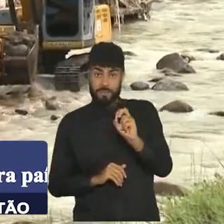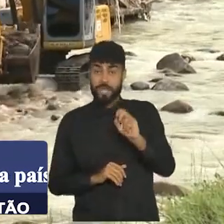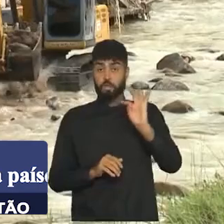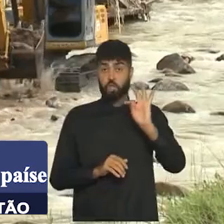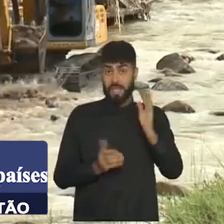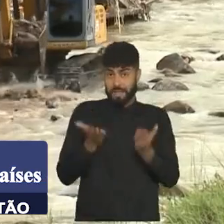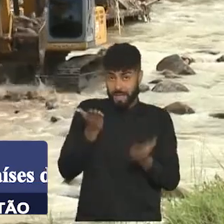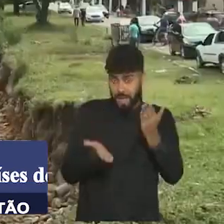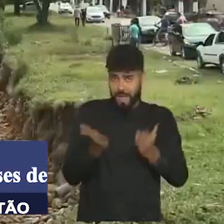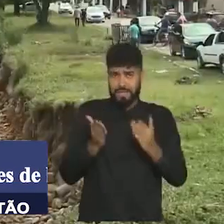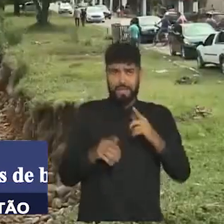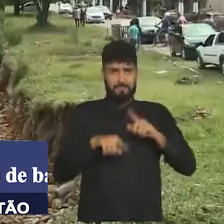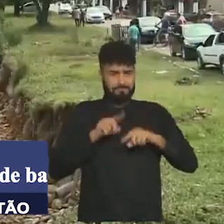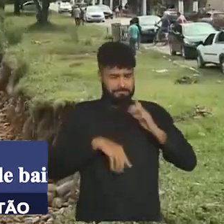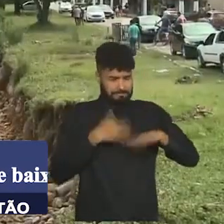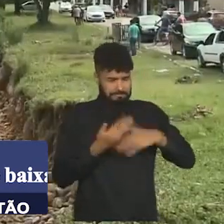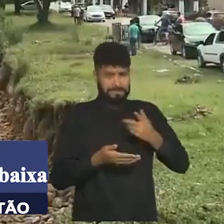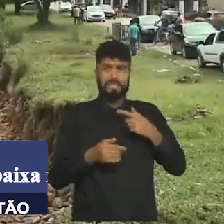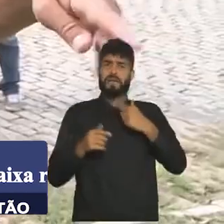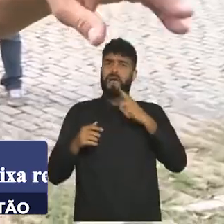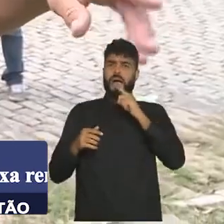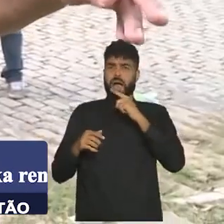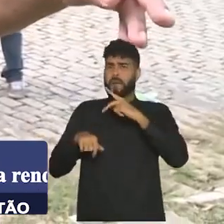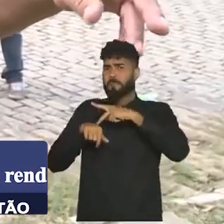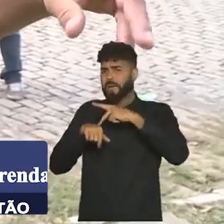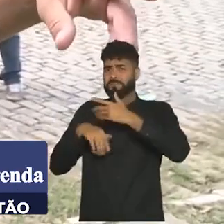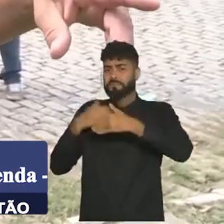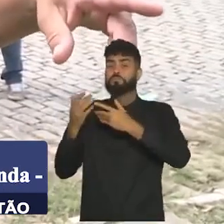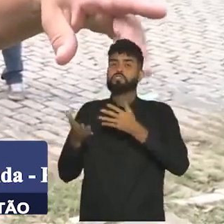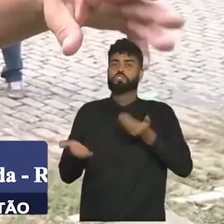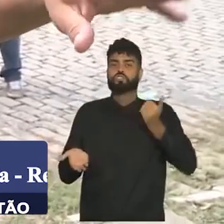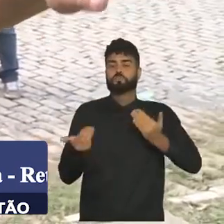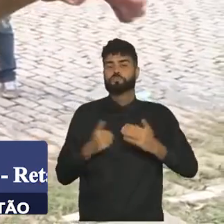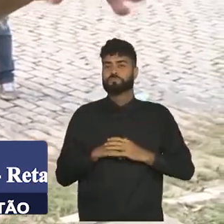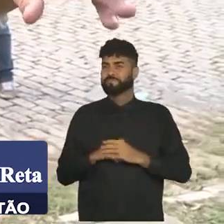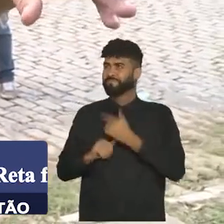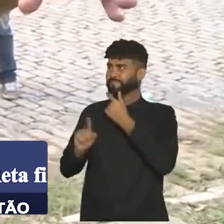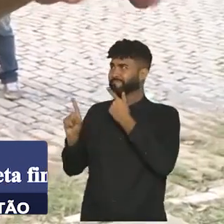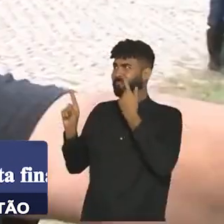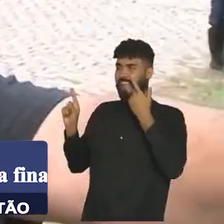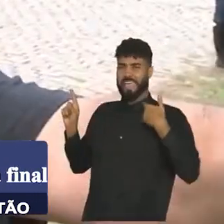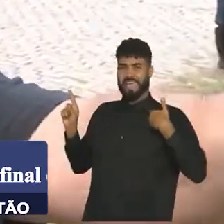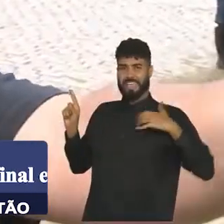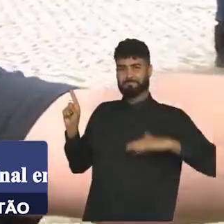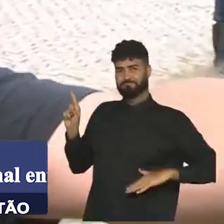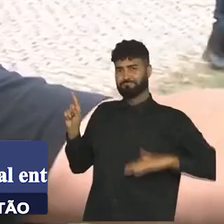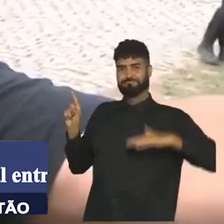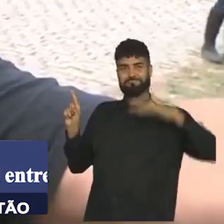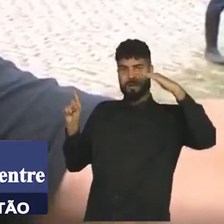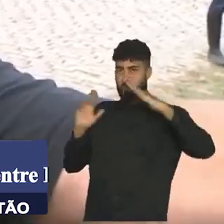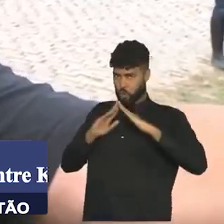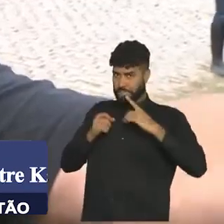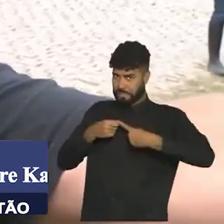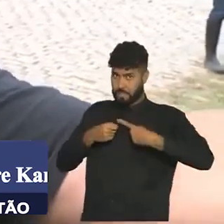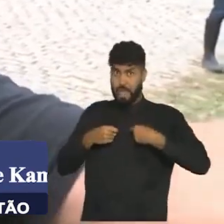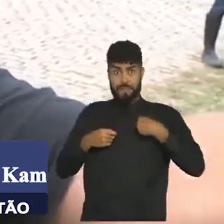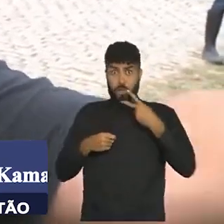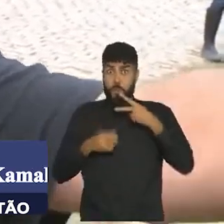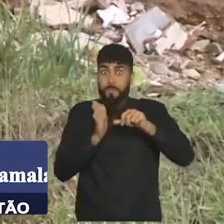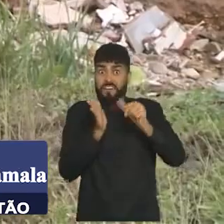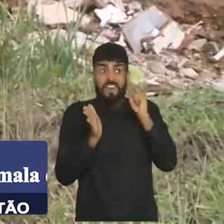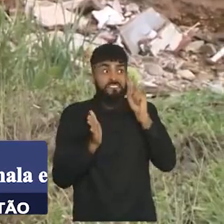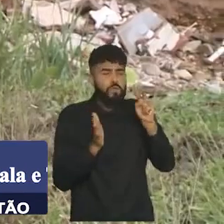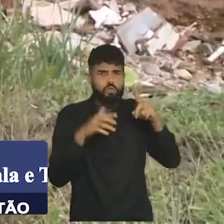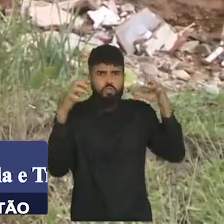água o benefício é pago pelo governo do estado no valor de R 3.000 em parcela única e só pode ser utilizado na compra de